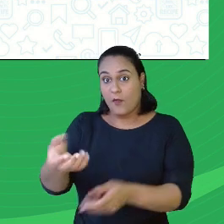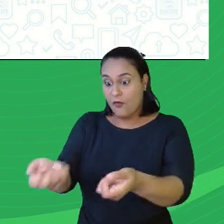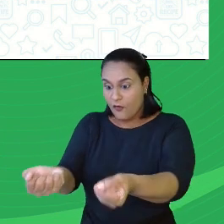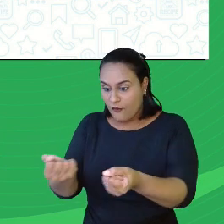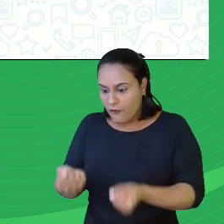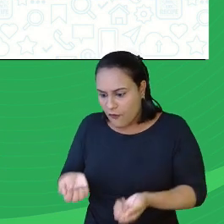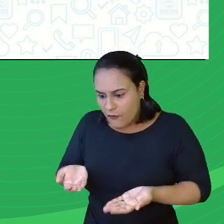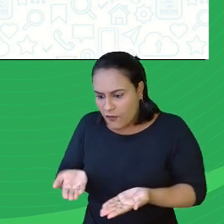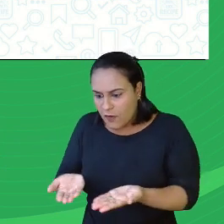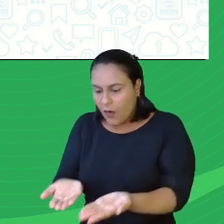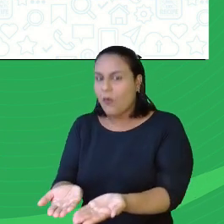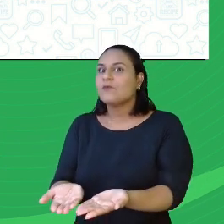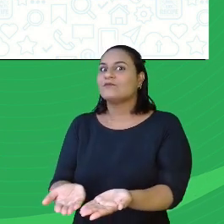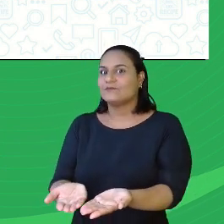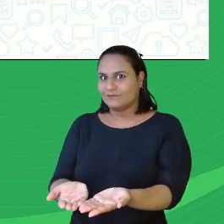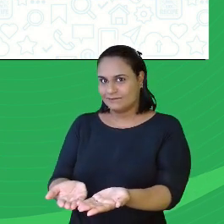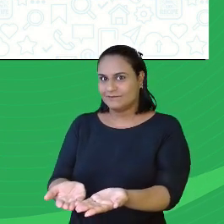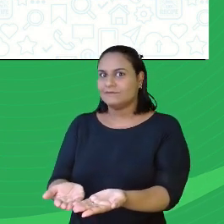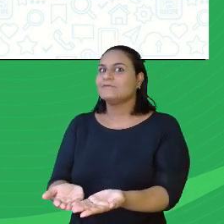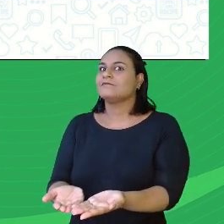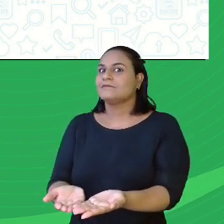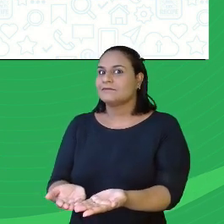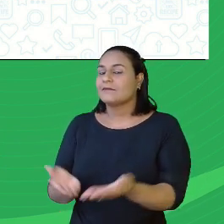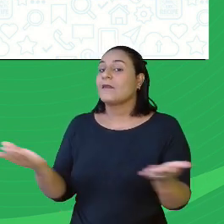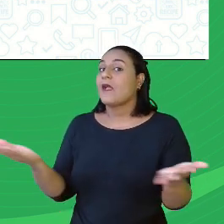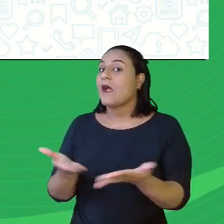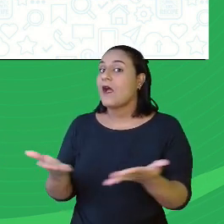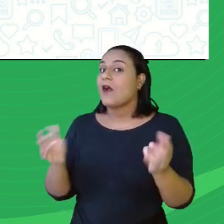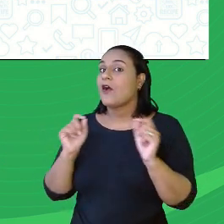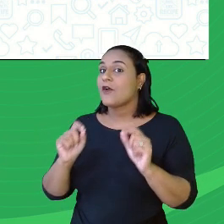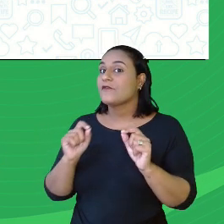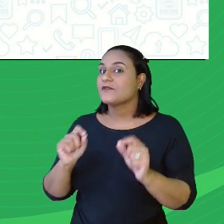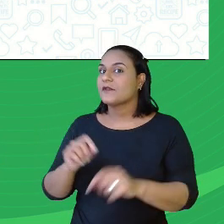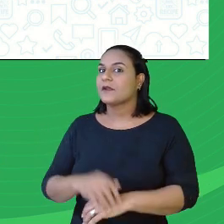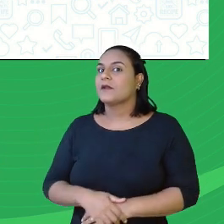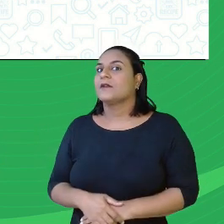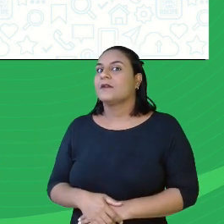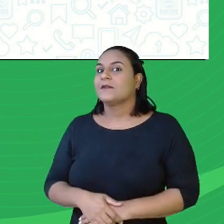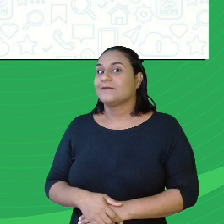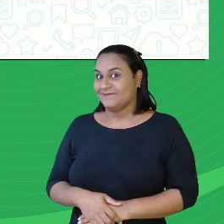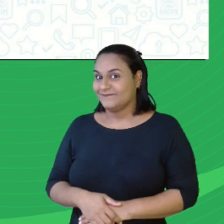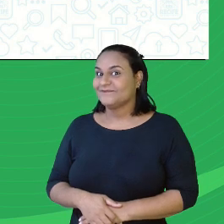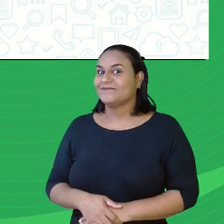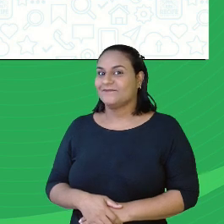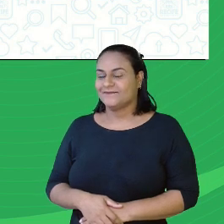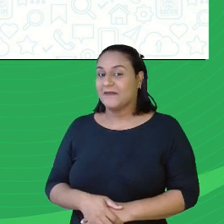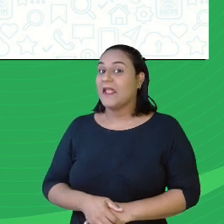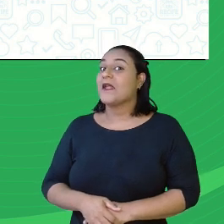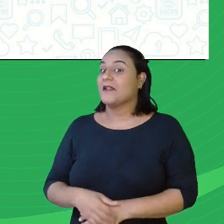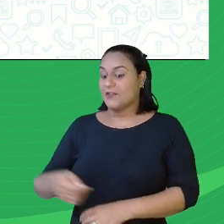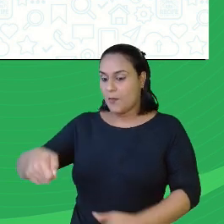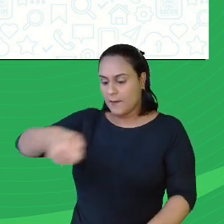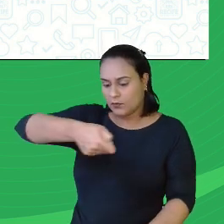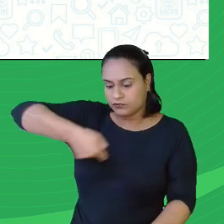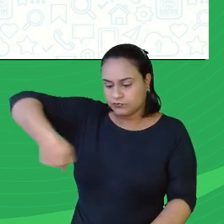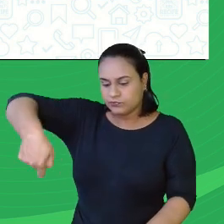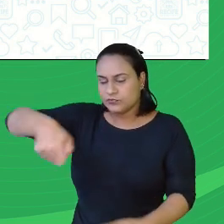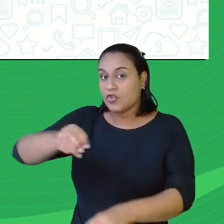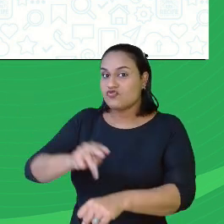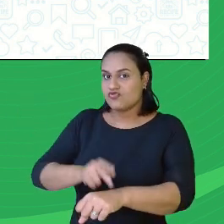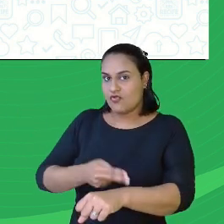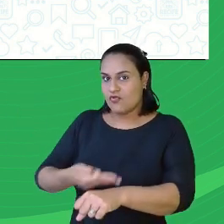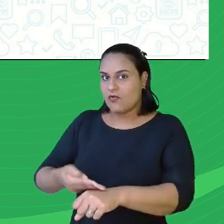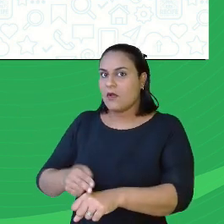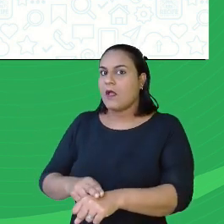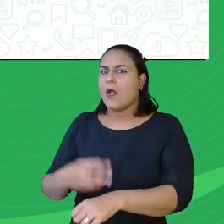não murchar. Fez a massa e agora a gente vai fazer o quê? Nós vamos fazer a cobertura. Então, o